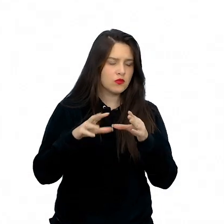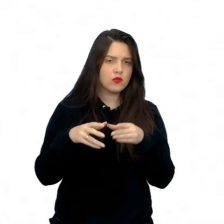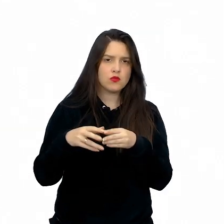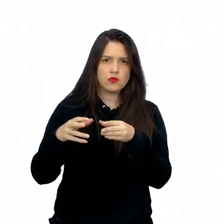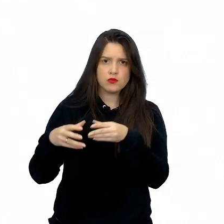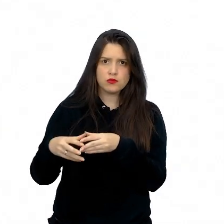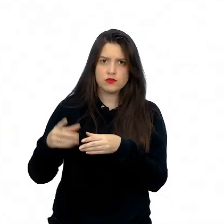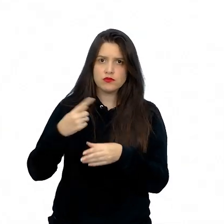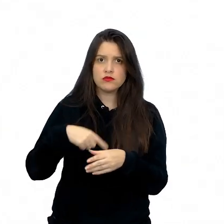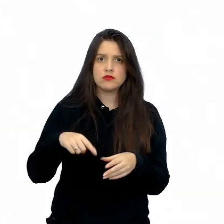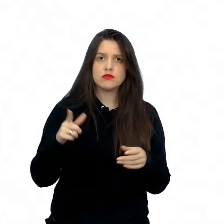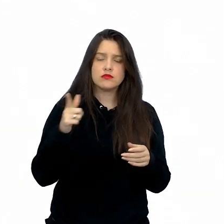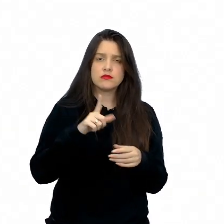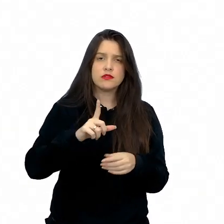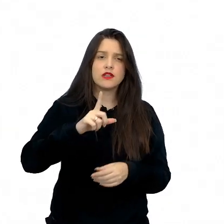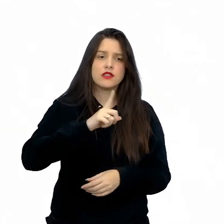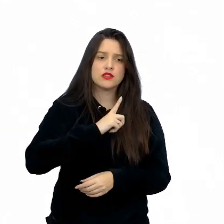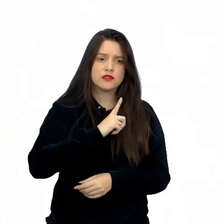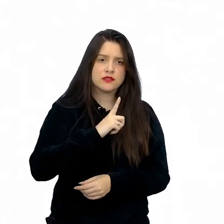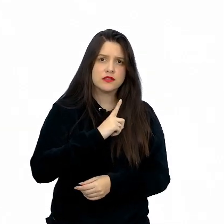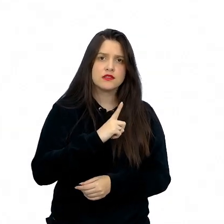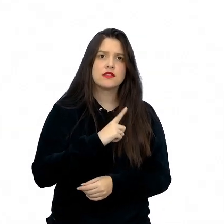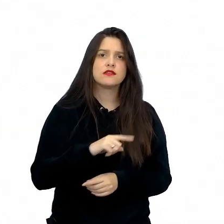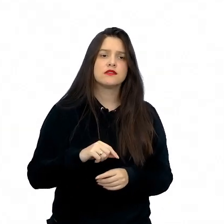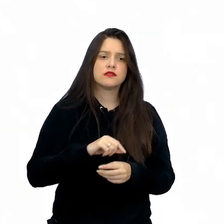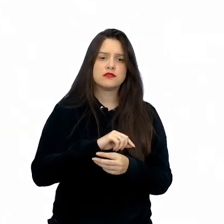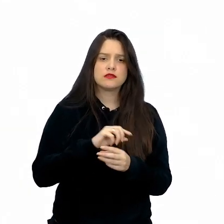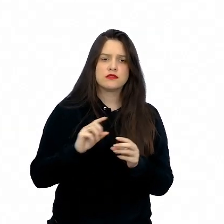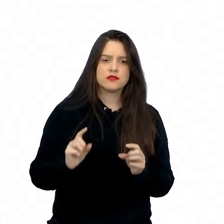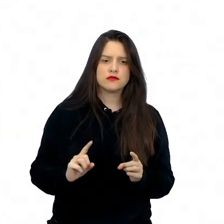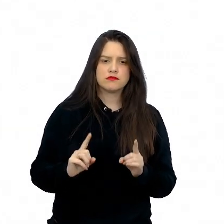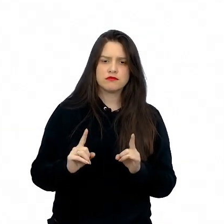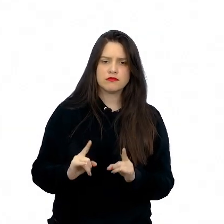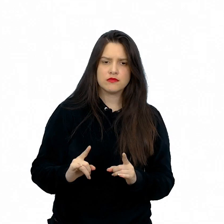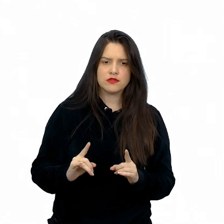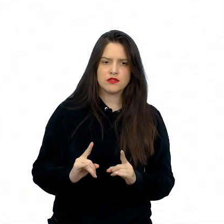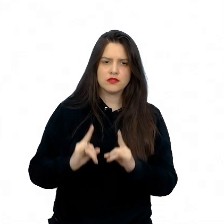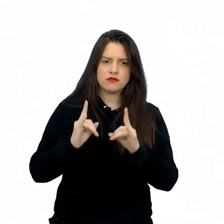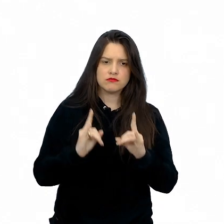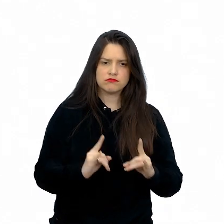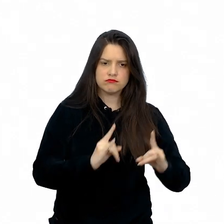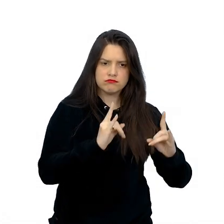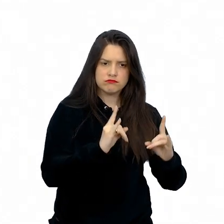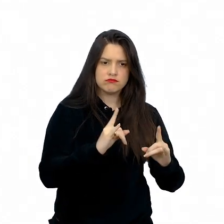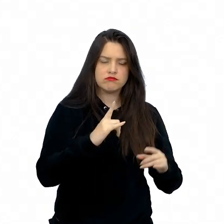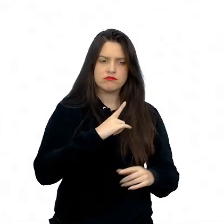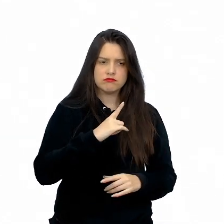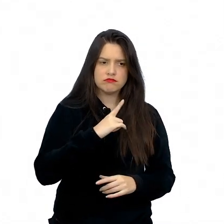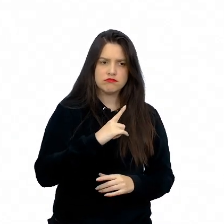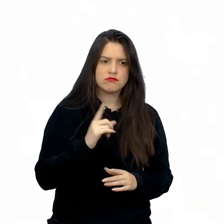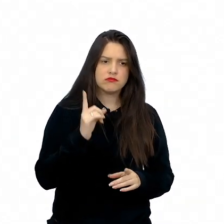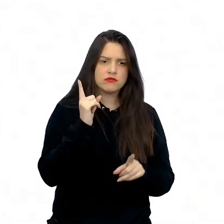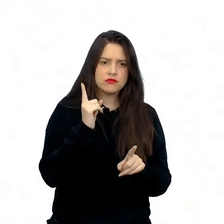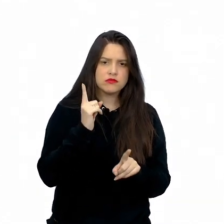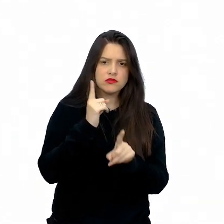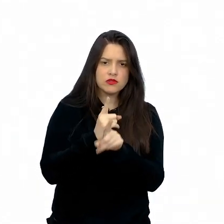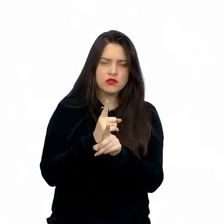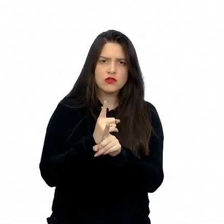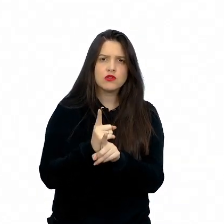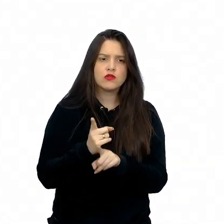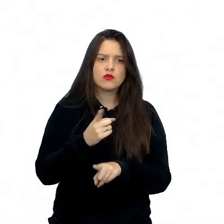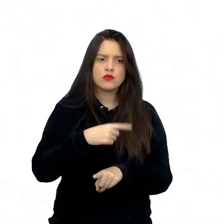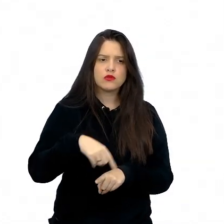Então, aí a gente tem 2 triângulos retângulos, ele vai achar que ele precisa achar a medida das